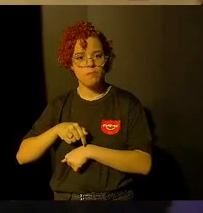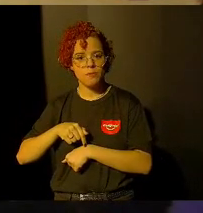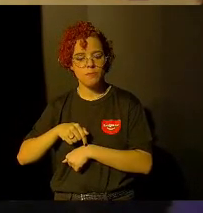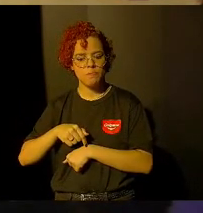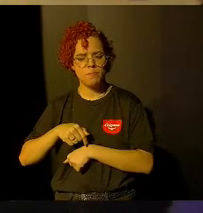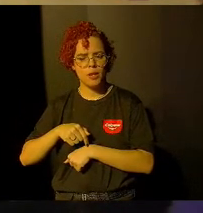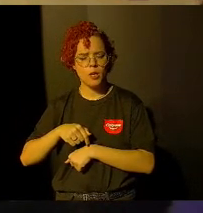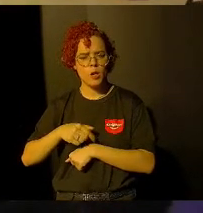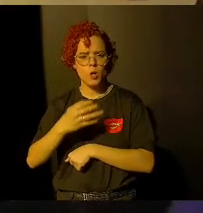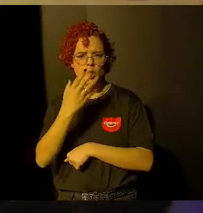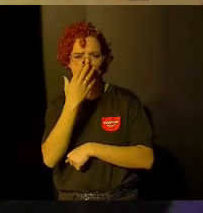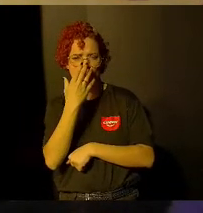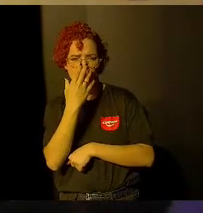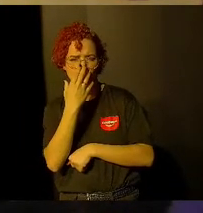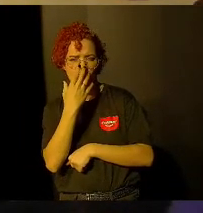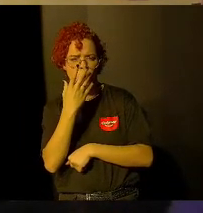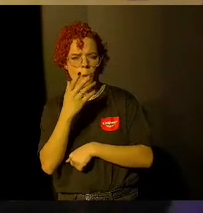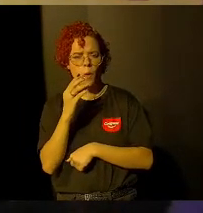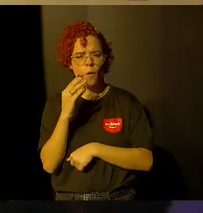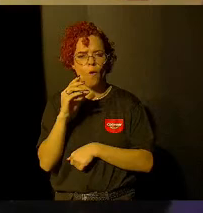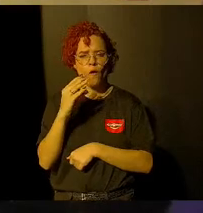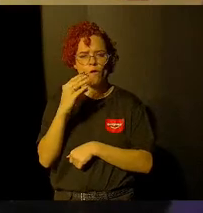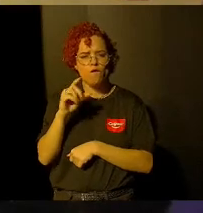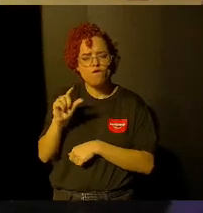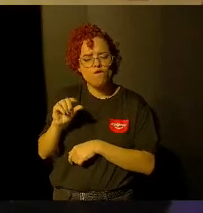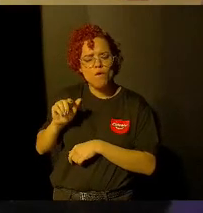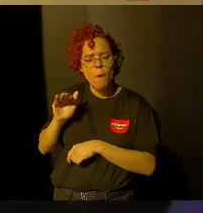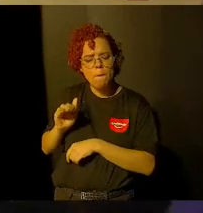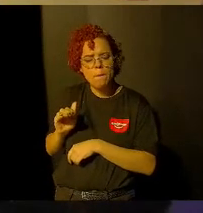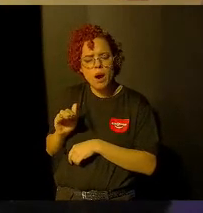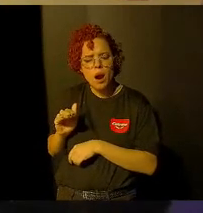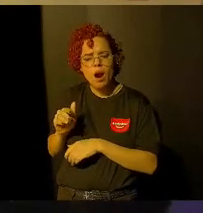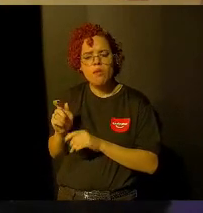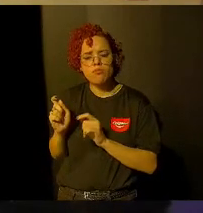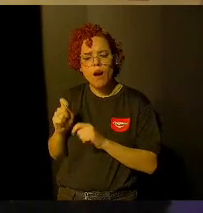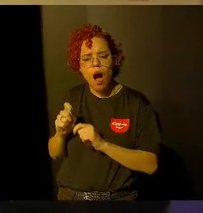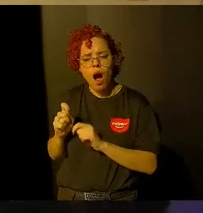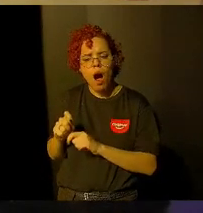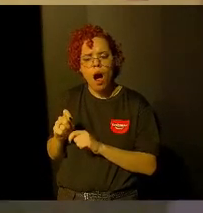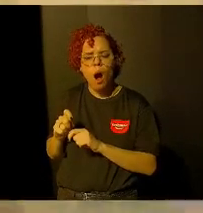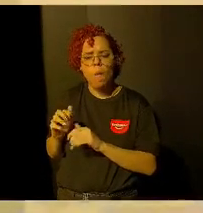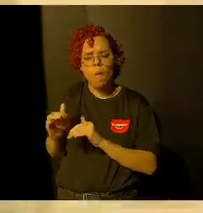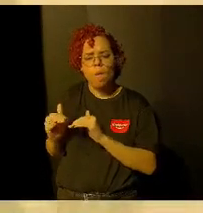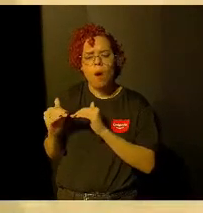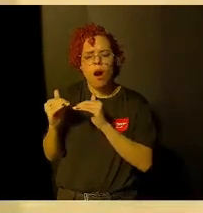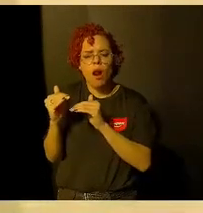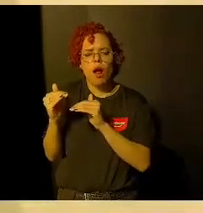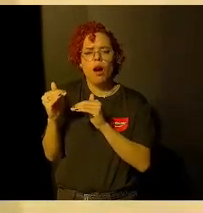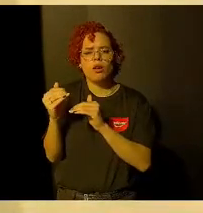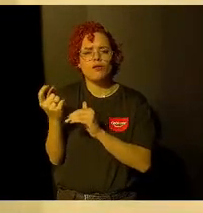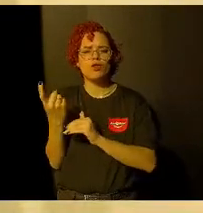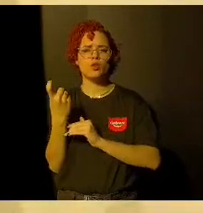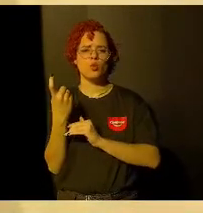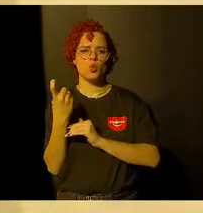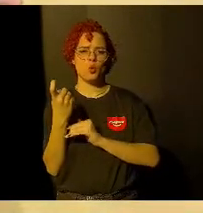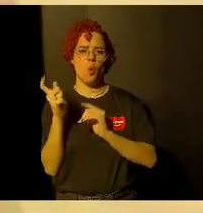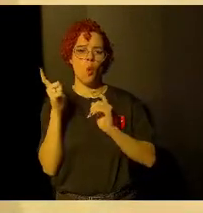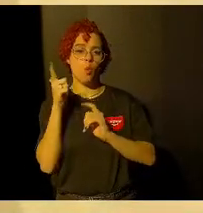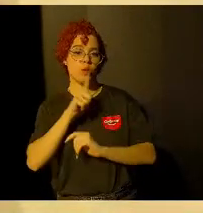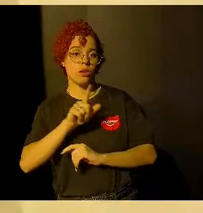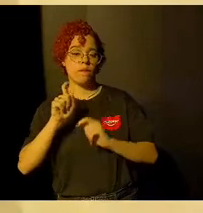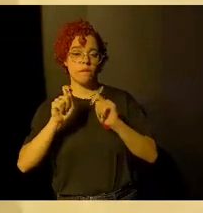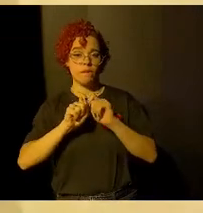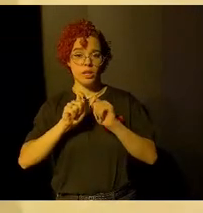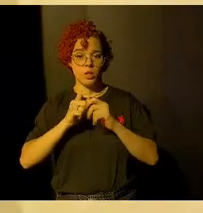leva para ficar independente o tempo que uma planta às vezes leva para florir ou para se recuperar